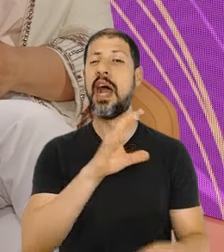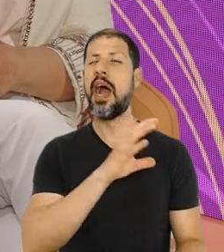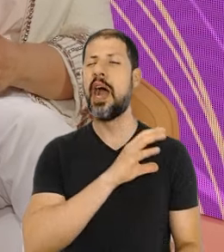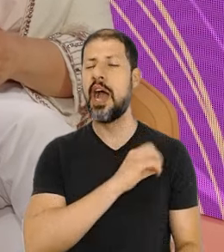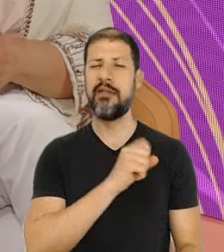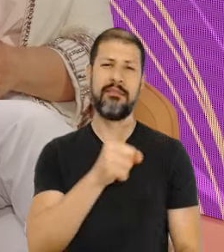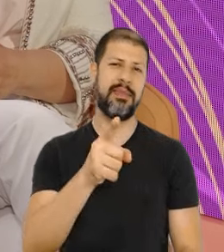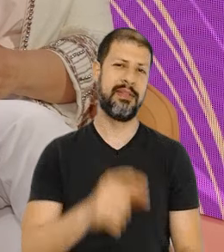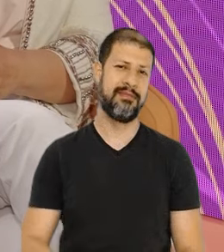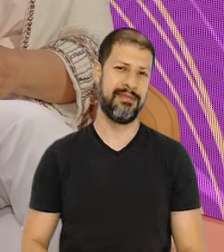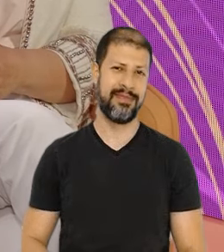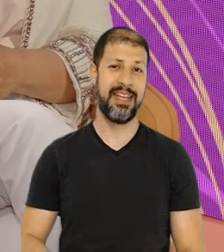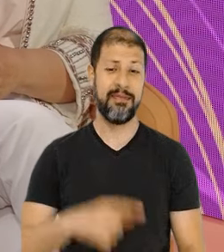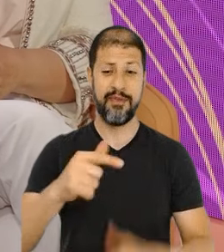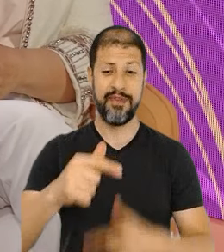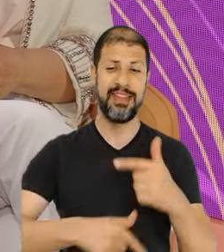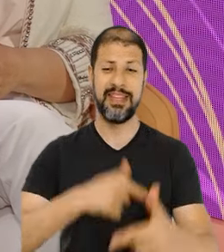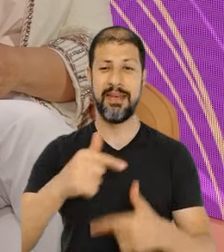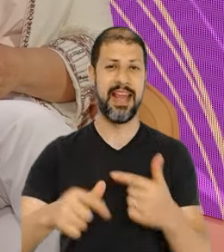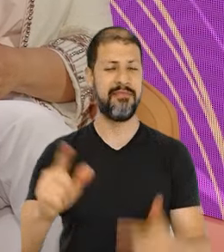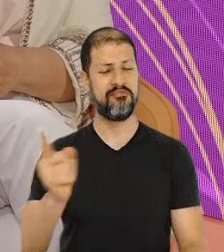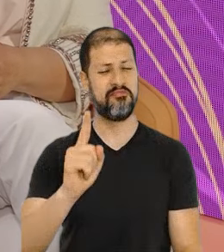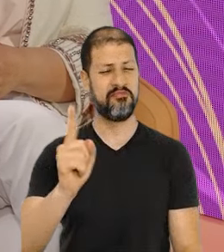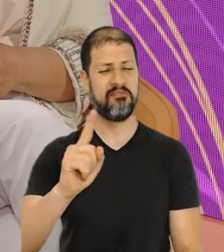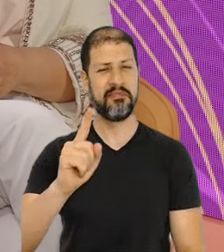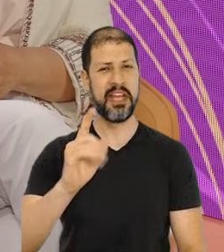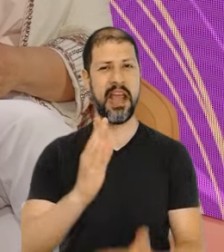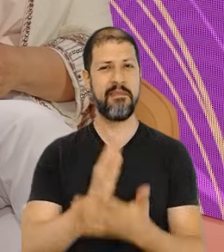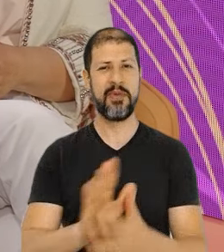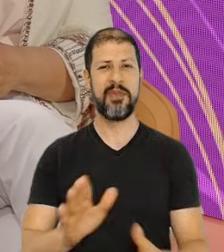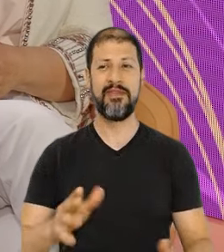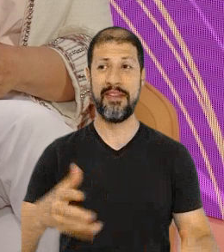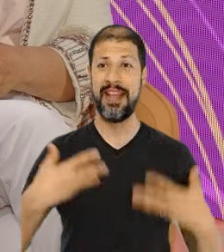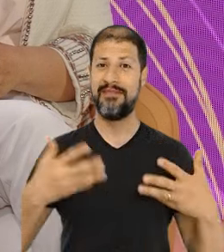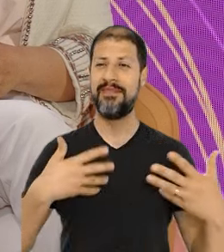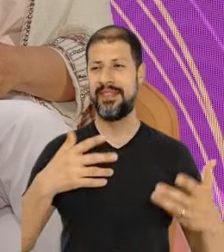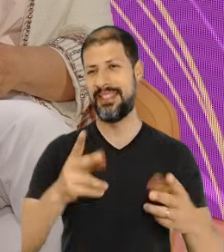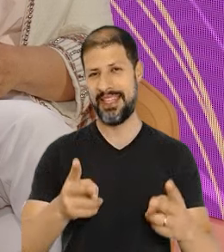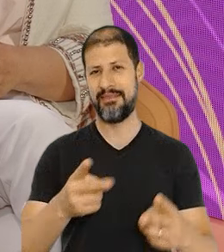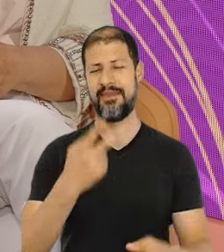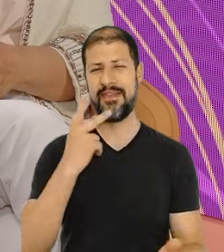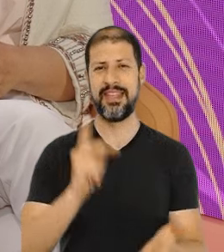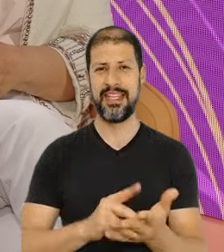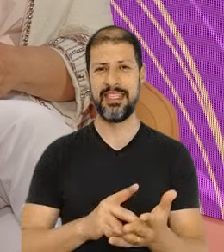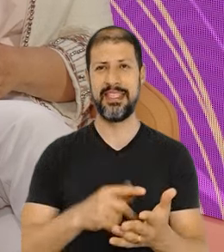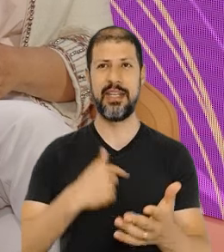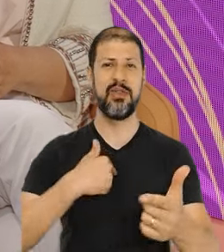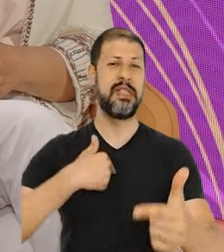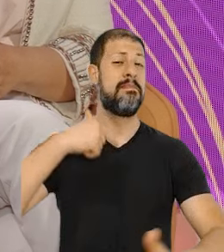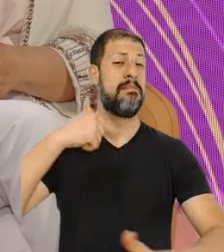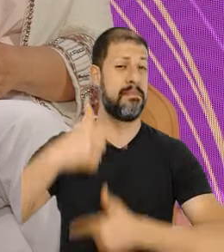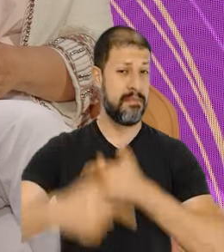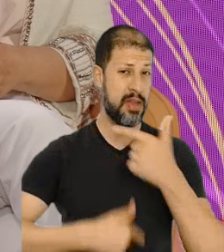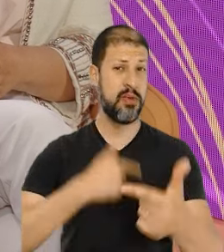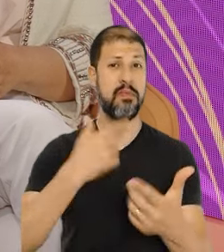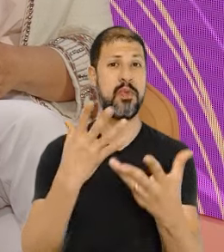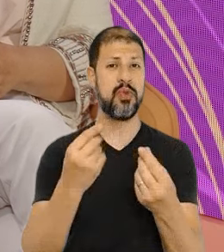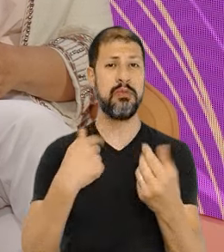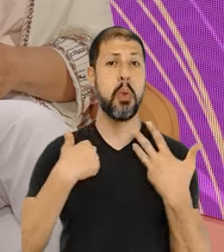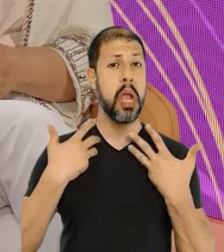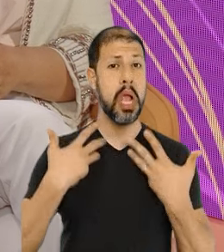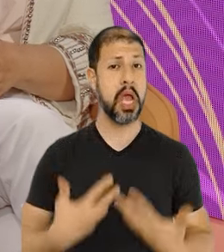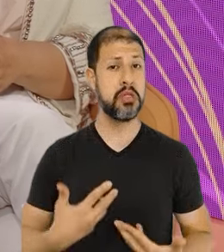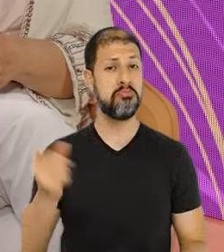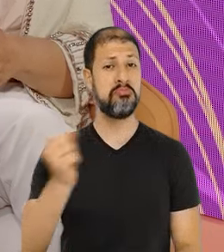fazer você nunca mais vai trabalhar pode ter ser sincera eu trabalho muito mas eu não me